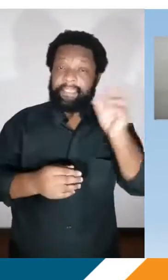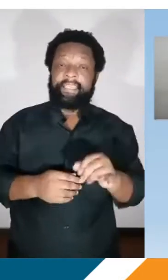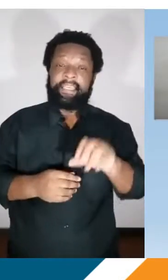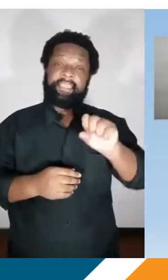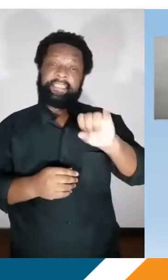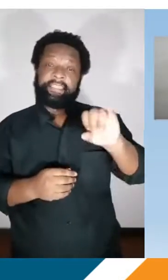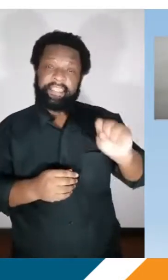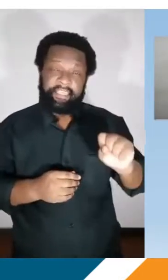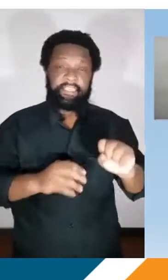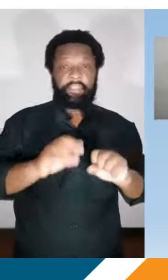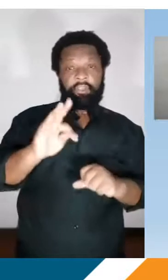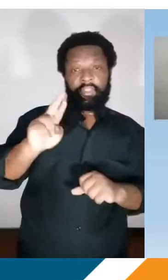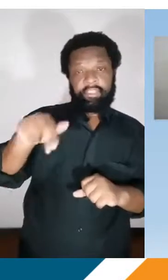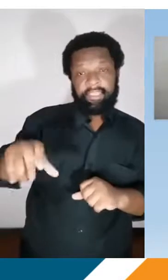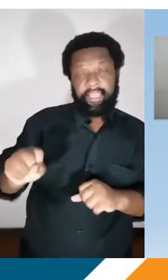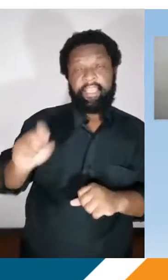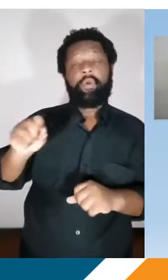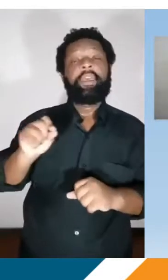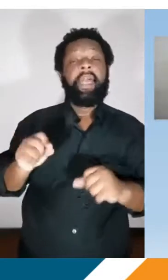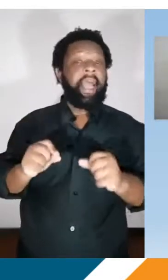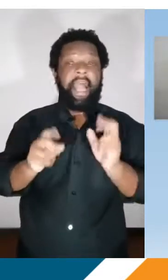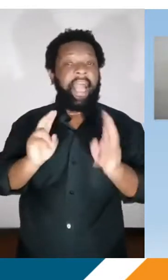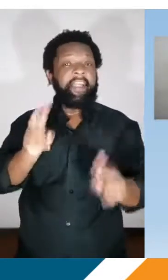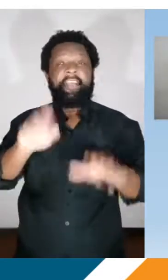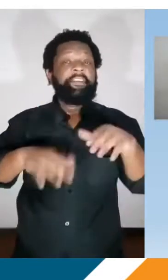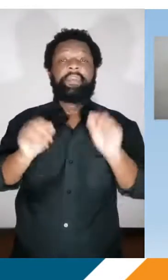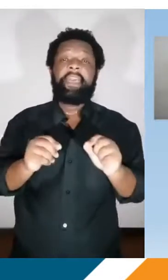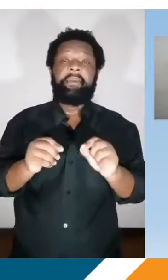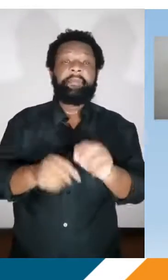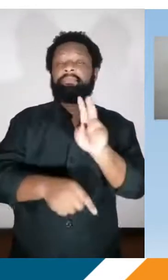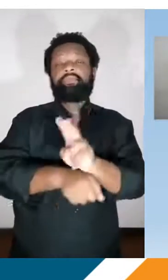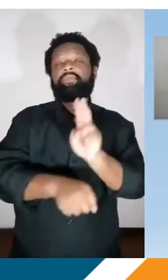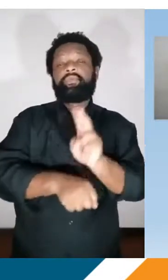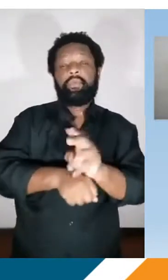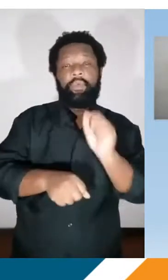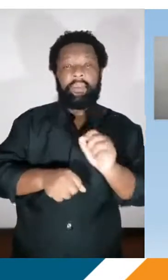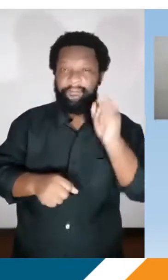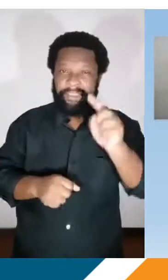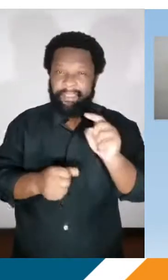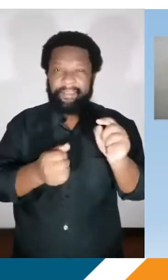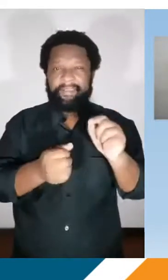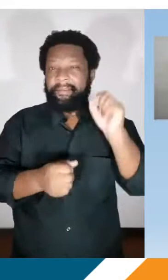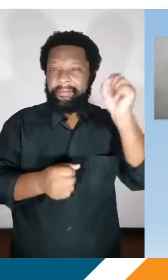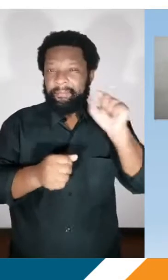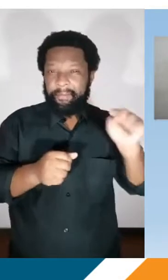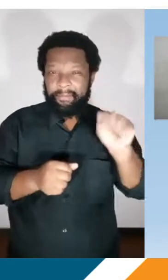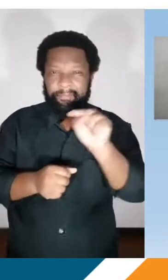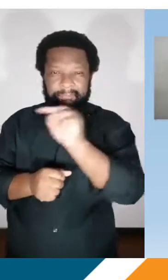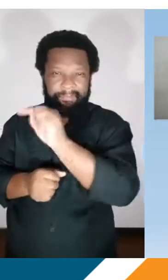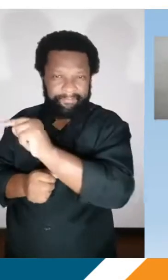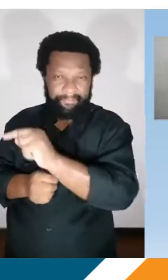identificar se vai ser isomeria cis e trans, muitas vezes, tá, gente? Muitas vezes é nas representações desses, o pintadinho aqui